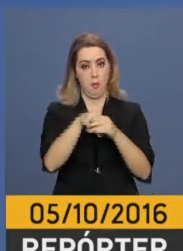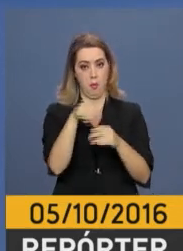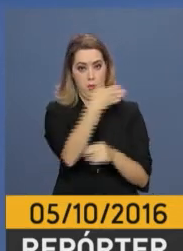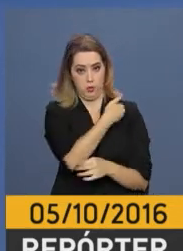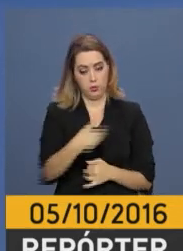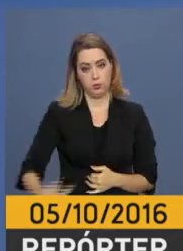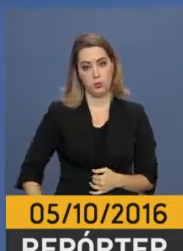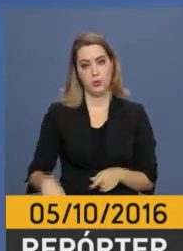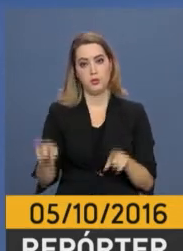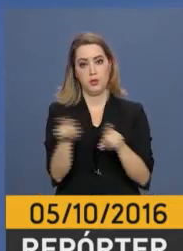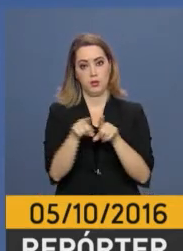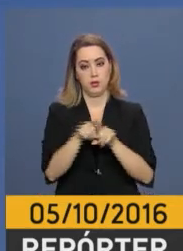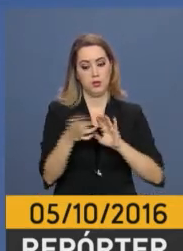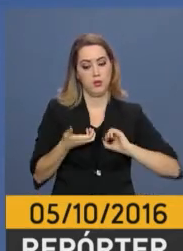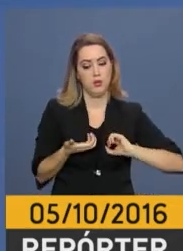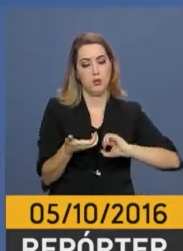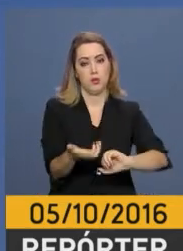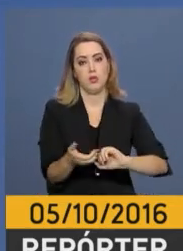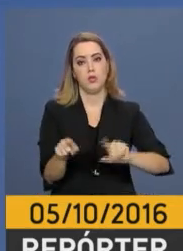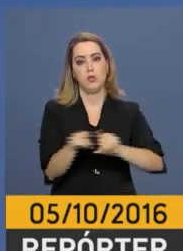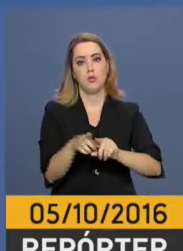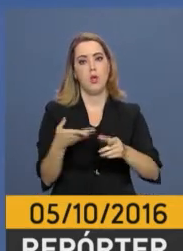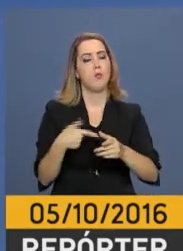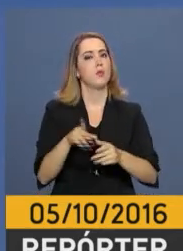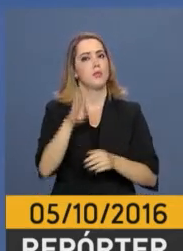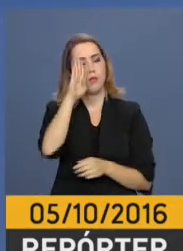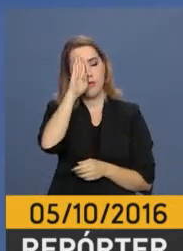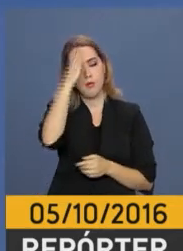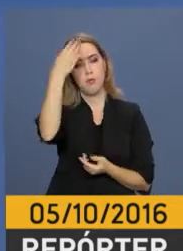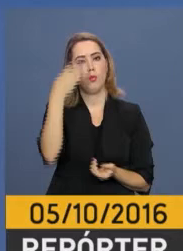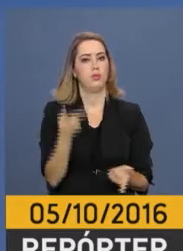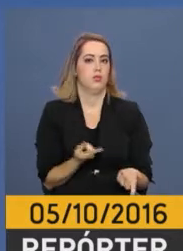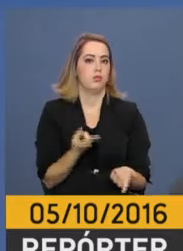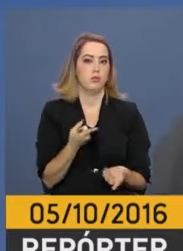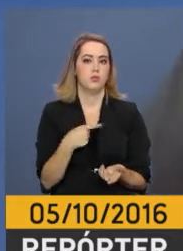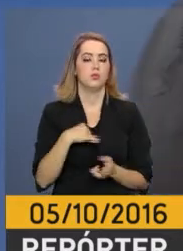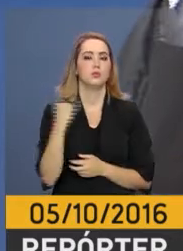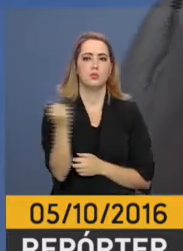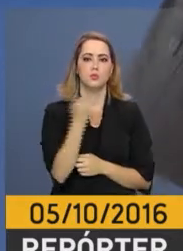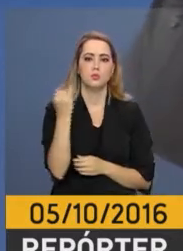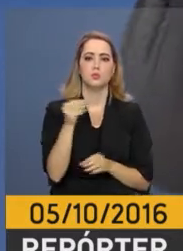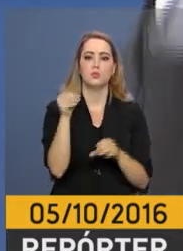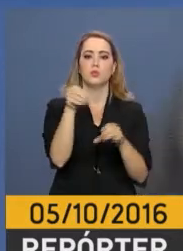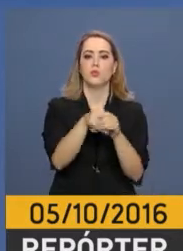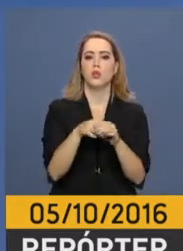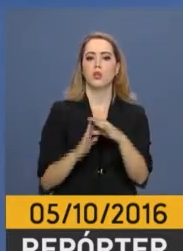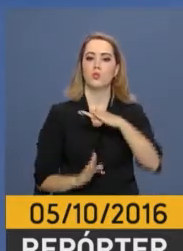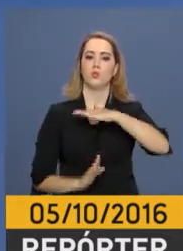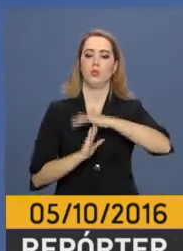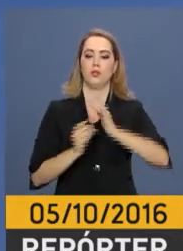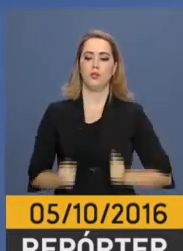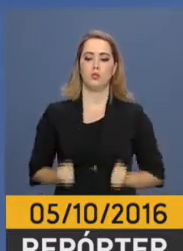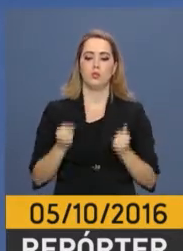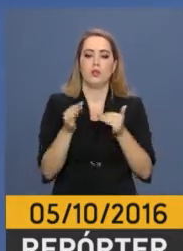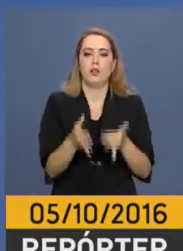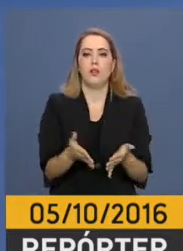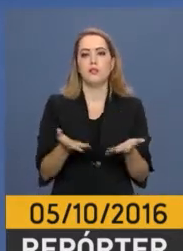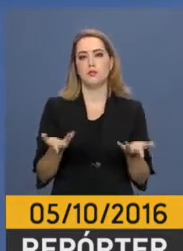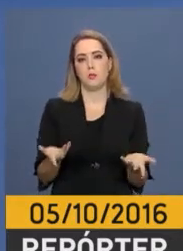quanto no parlamento para ter uma prioridade dentro desse teto global